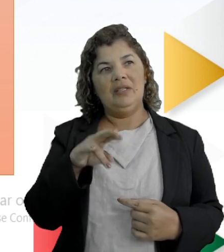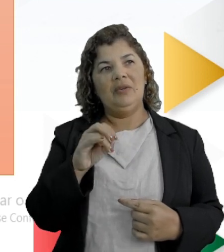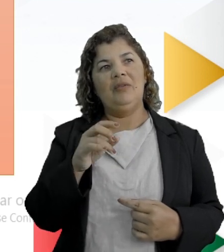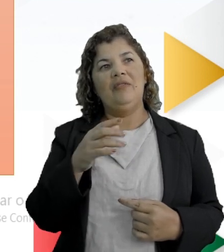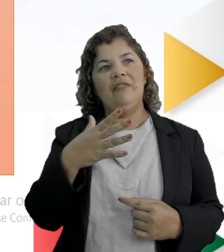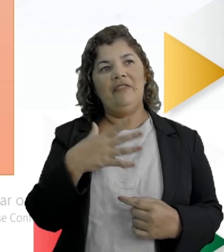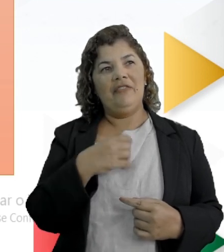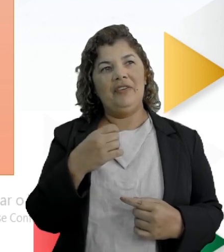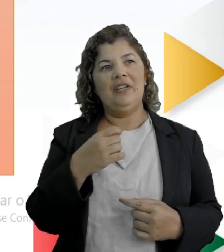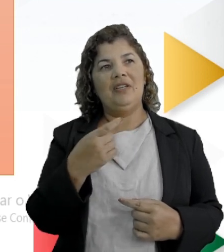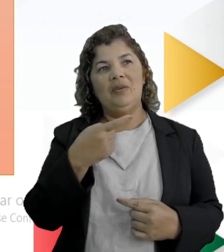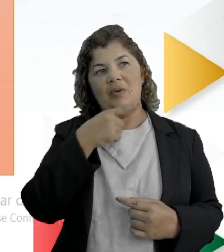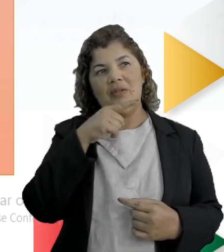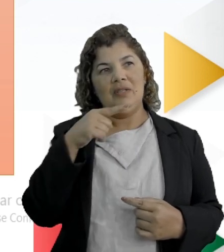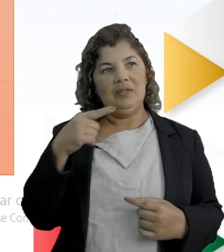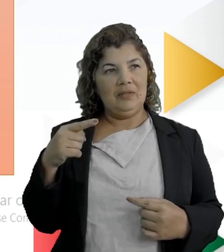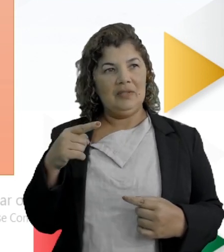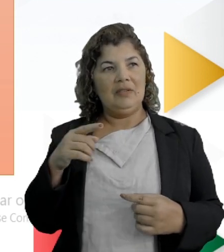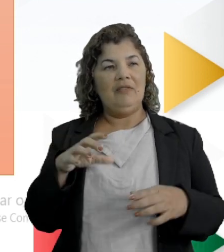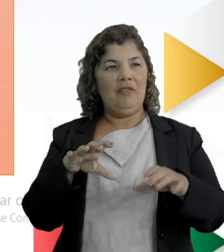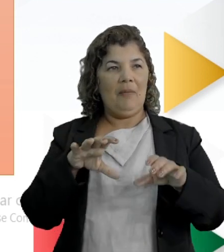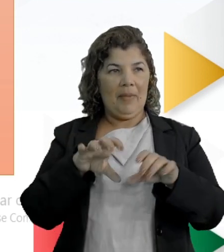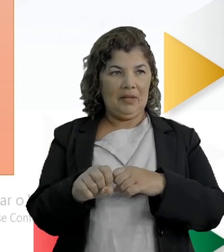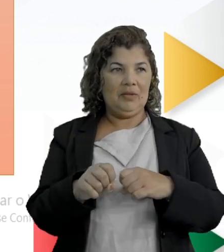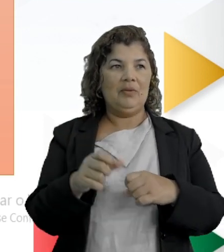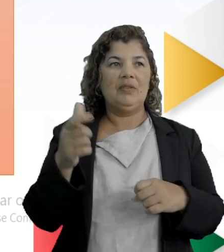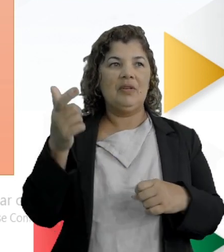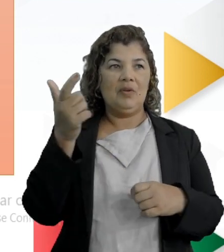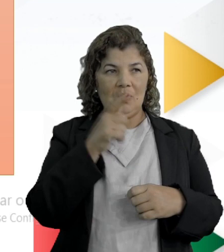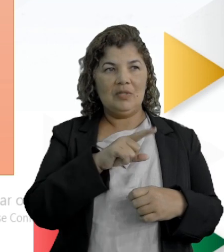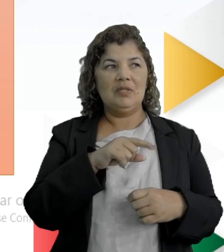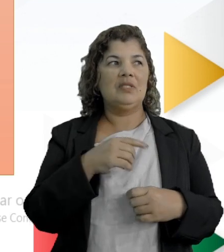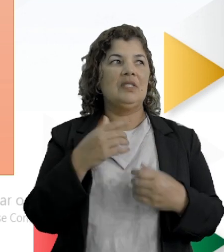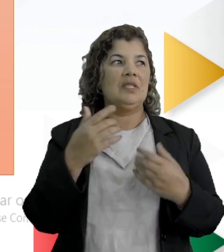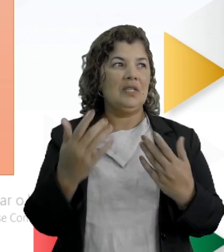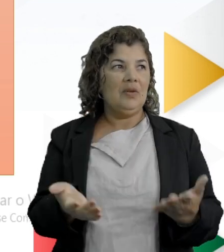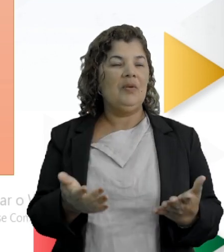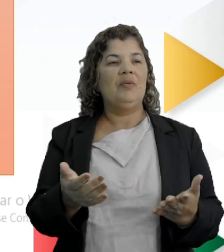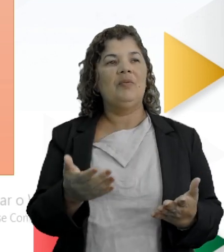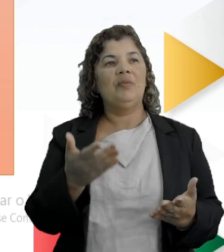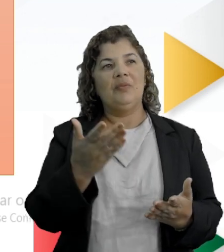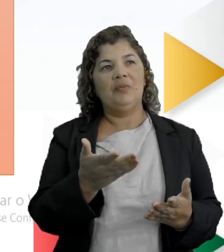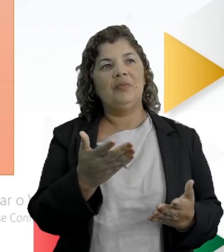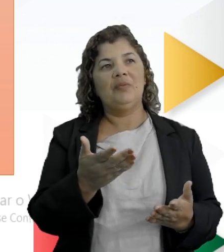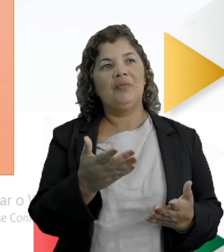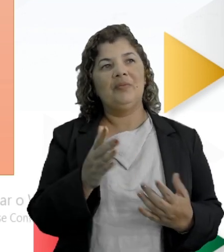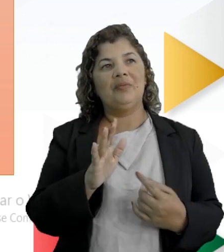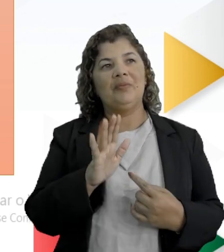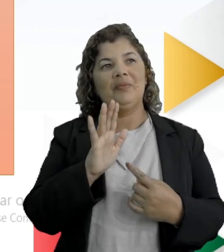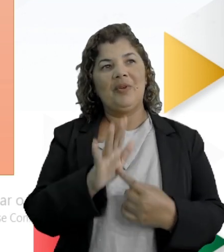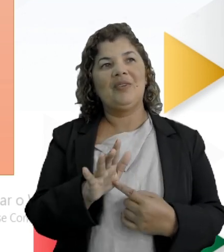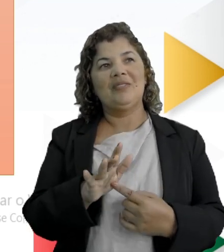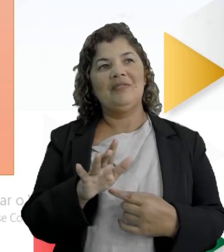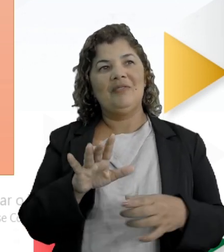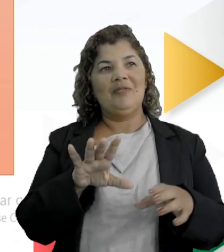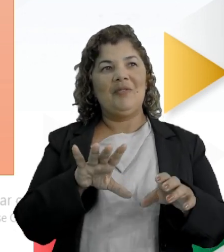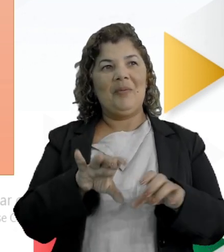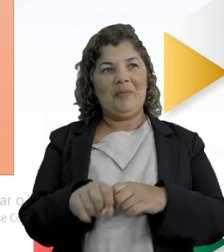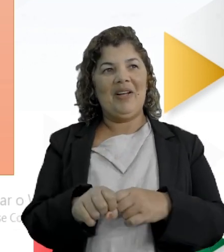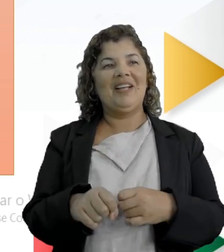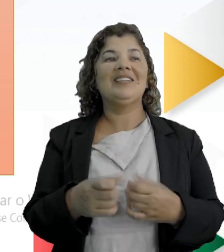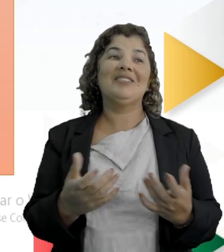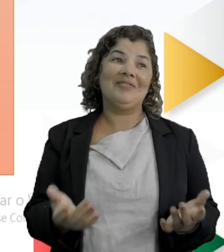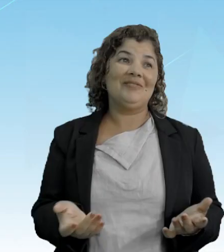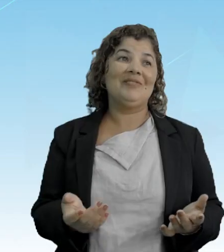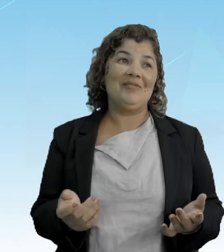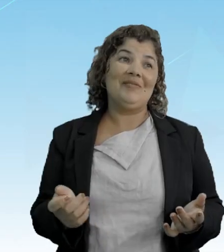cana, dia da formatura. Esse é outro, jovem também, veja só, também mestiço. Olha só a questão, ele formado. É possível, não